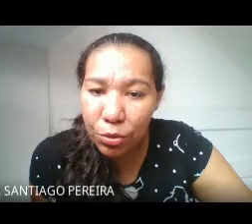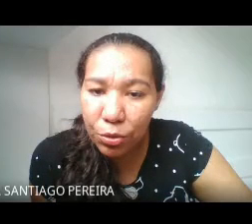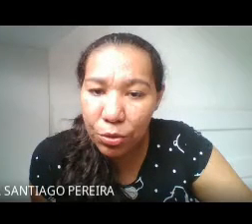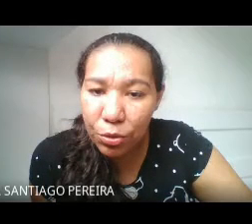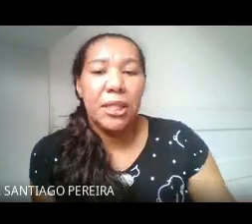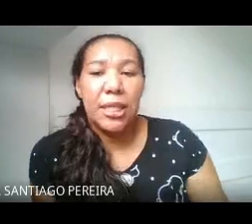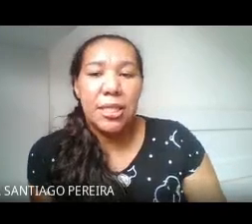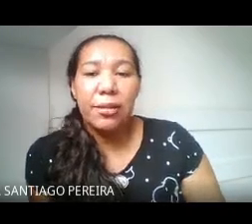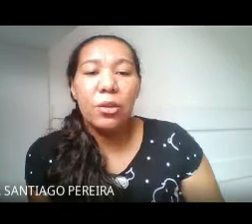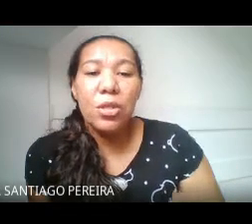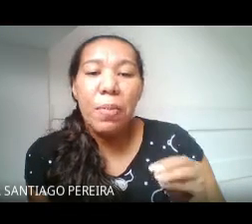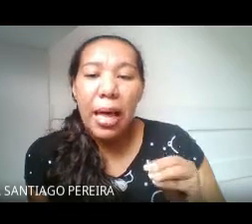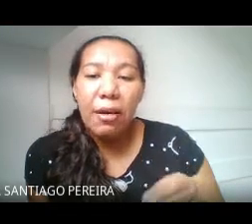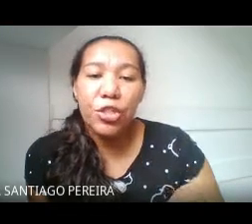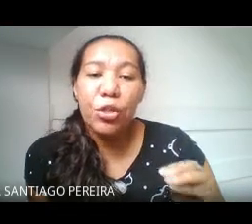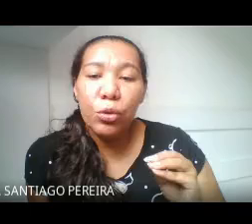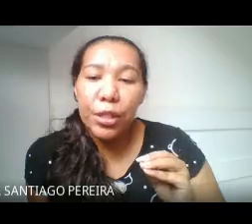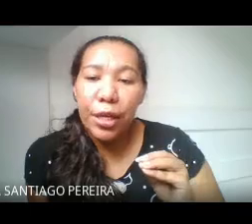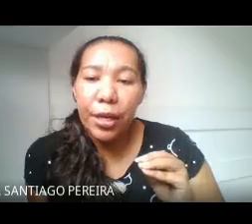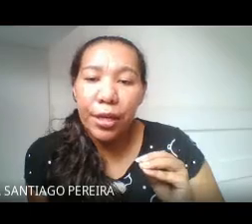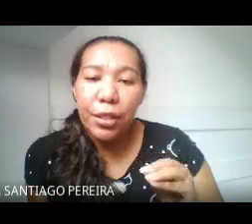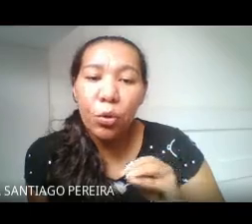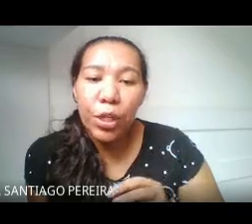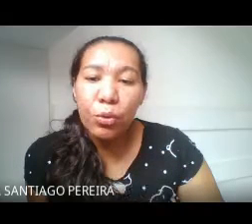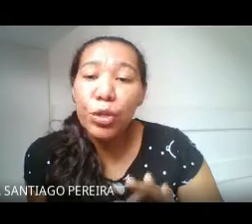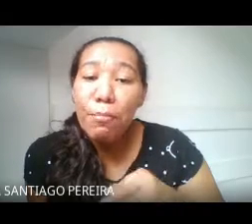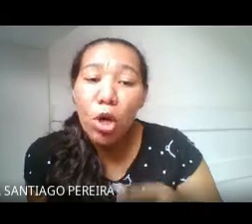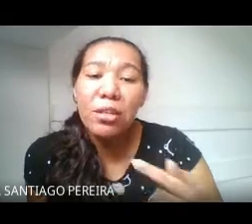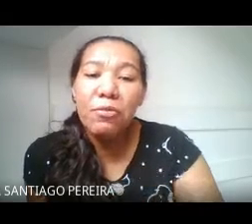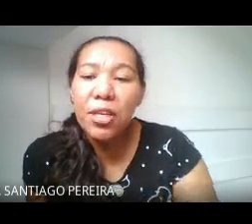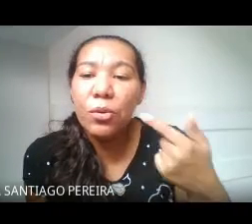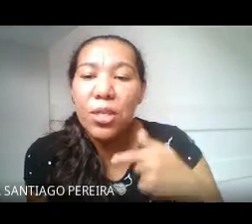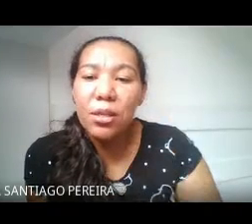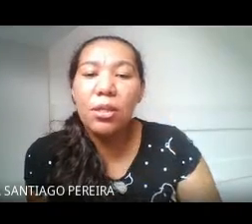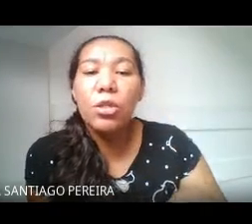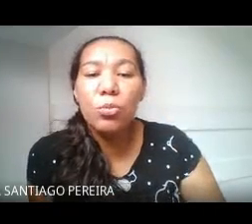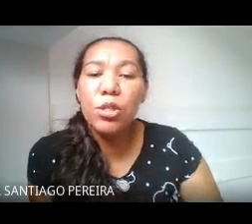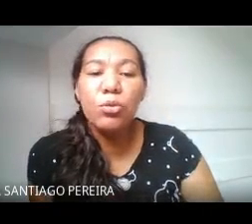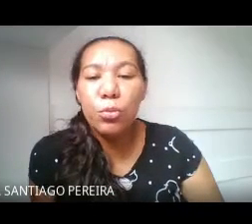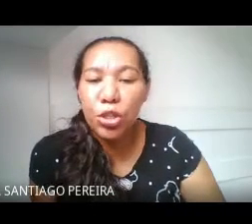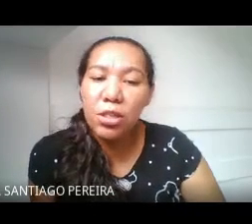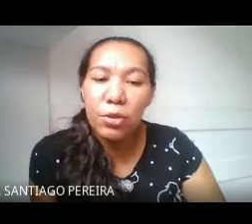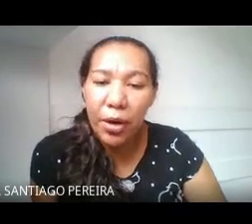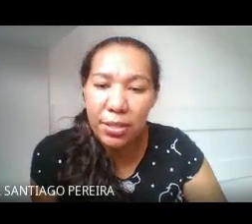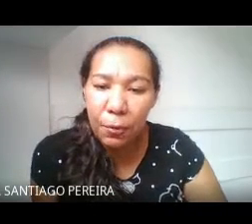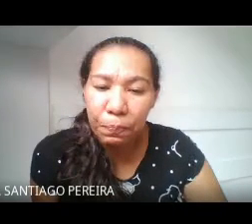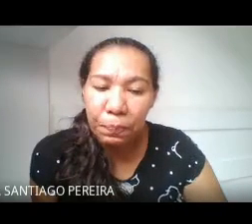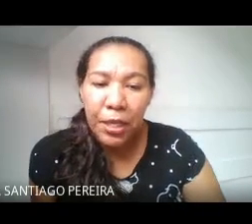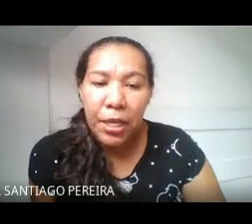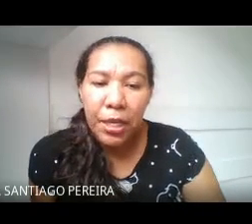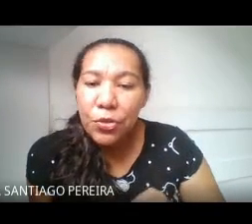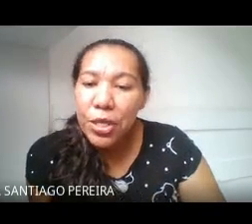situação. Tá certo? Então, são palavras de conteúdo que modificam o sentido de um substantivo na